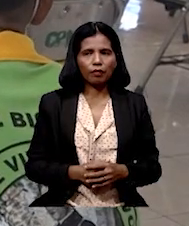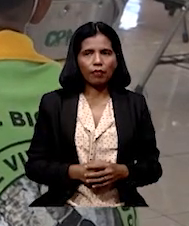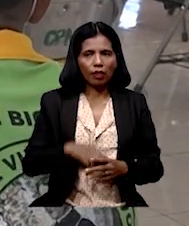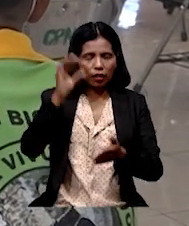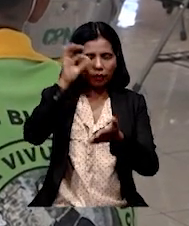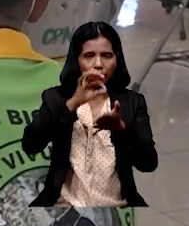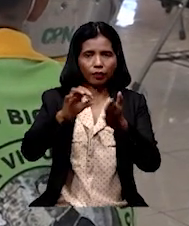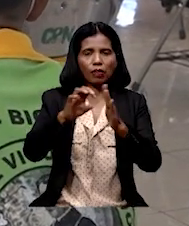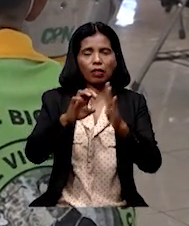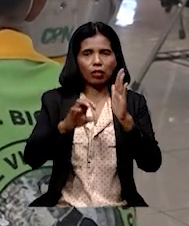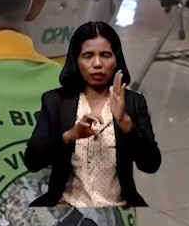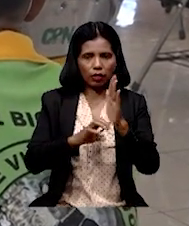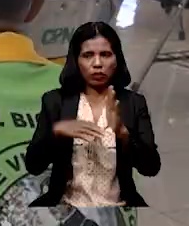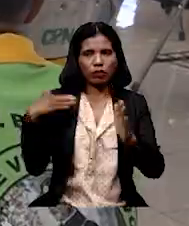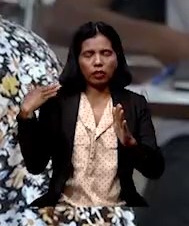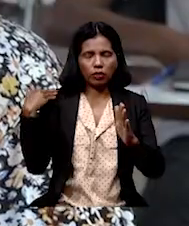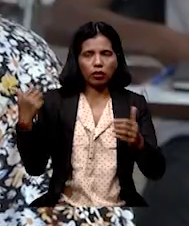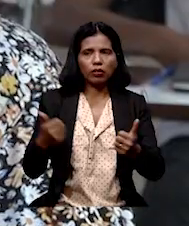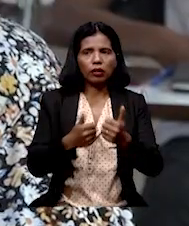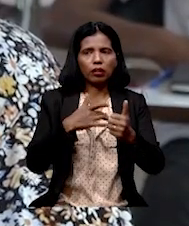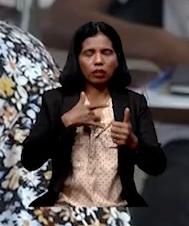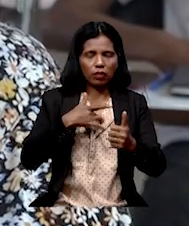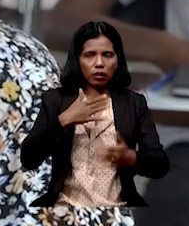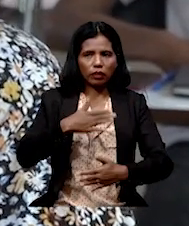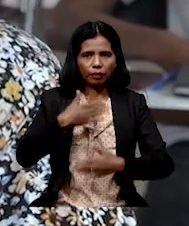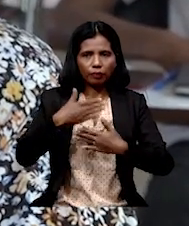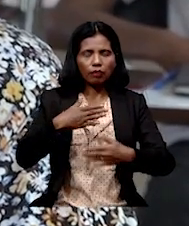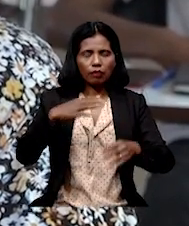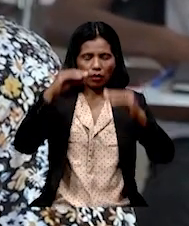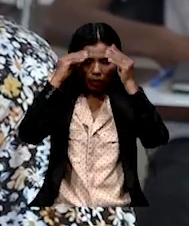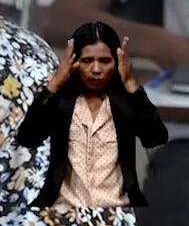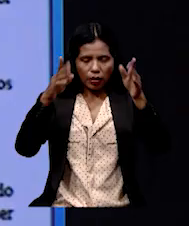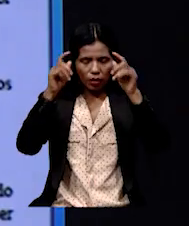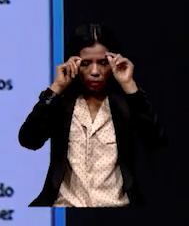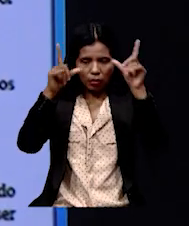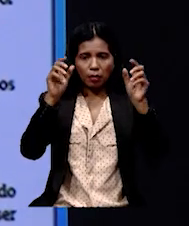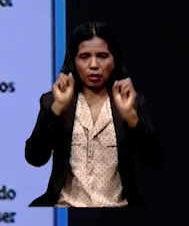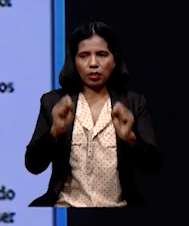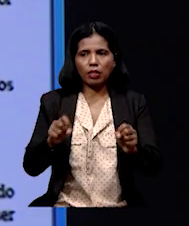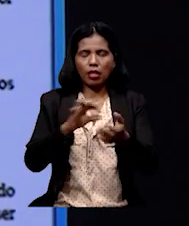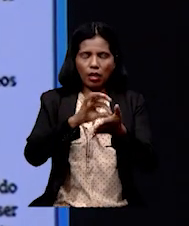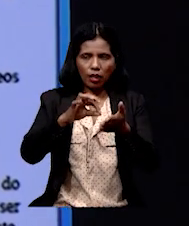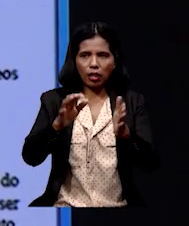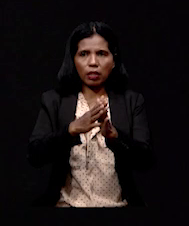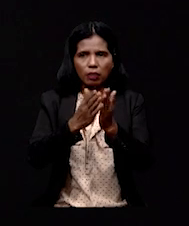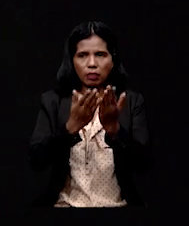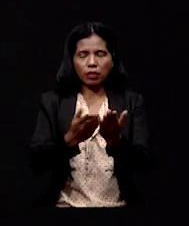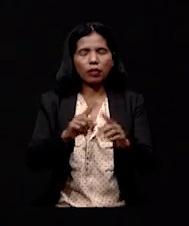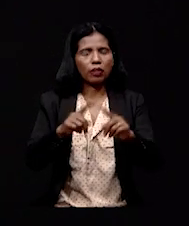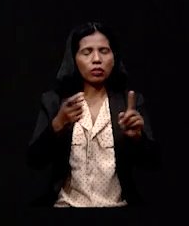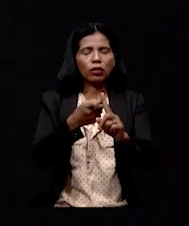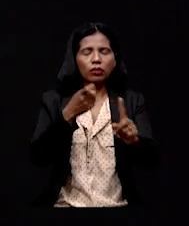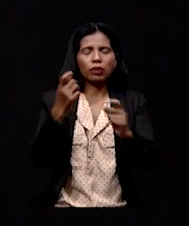Secretário de Estado de Juventude no Desporto, sinto orgulho, tamba professor Timor Wang, bela honra quer livro, nebe laos bolseiro